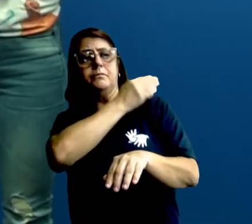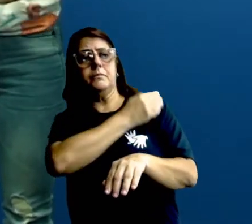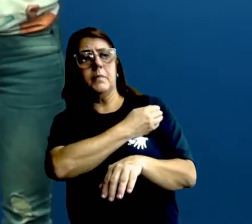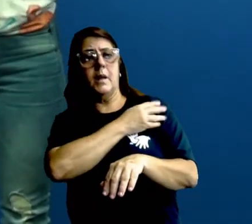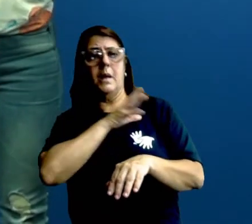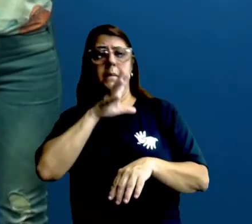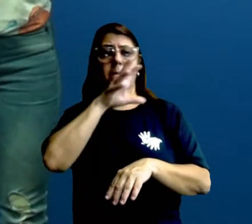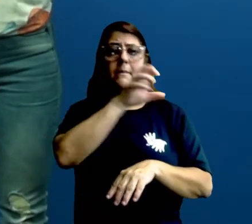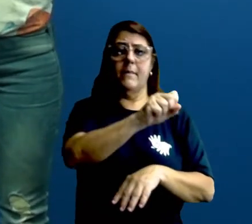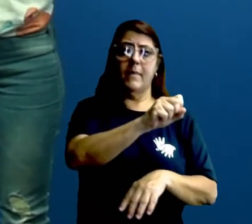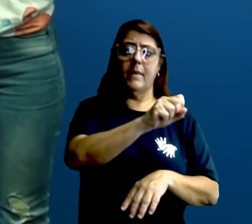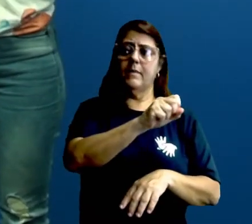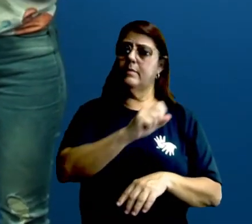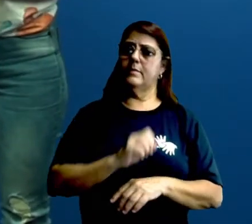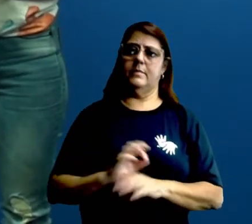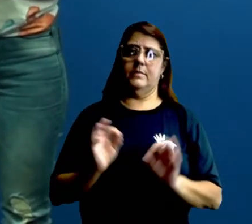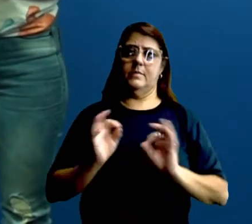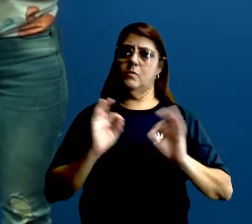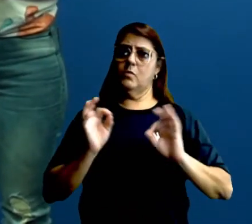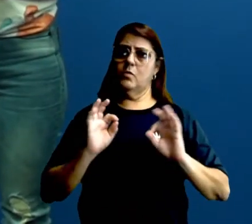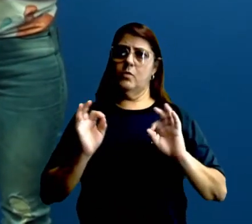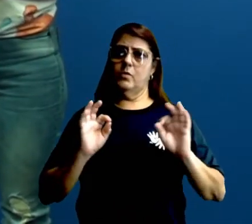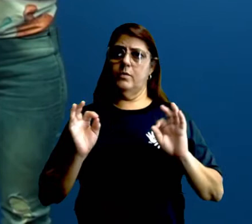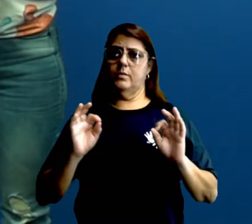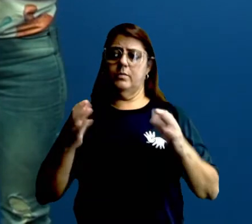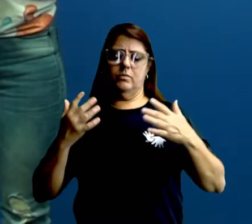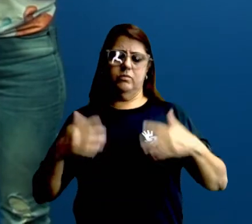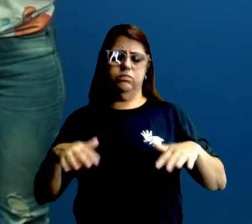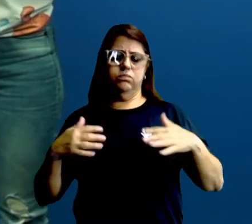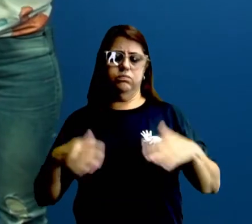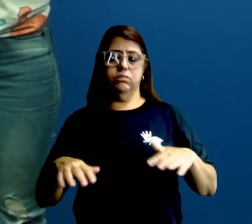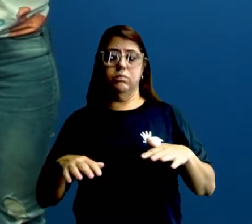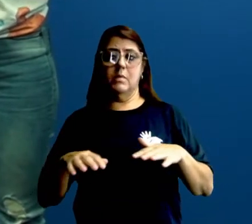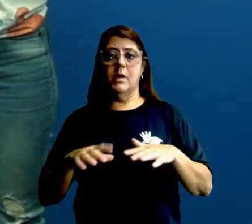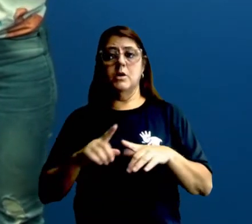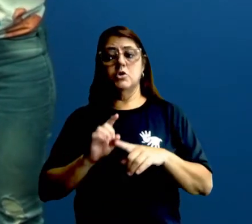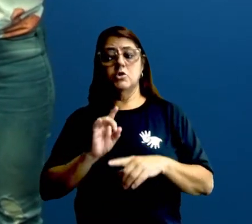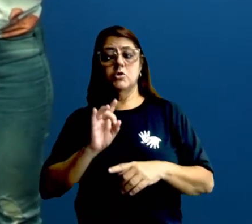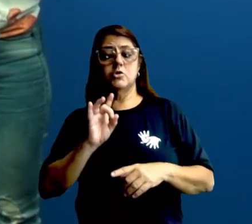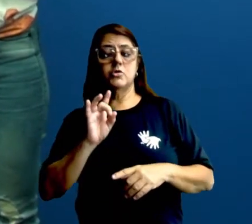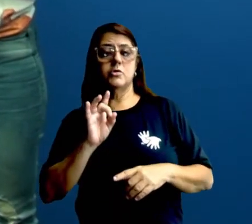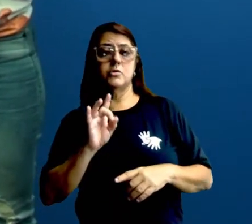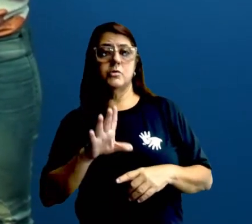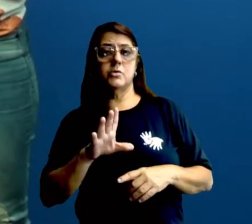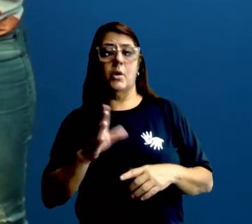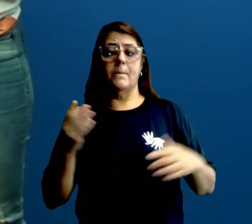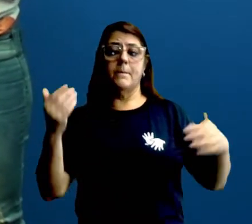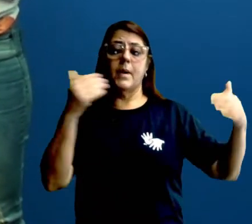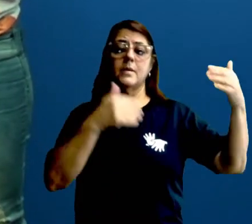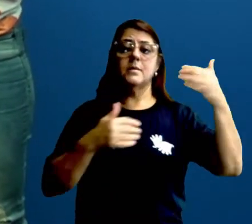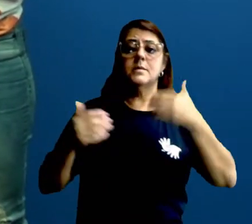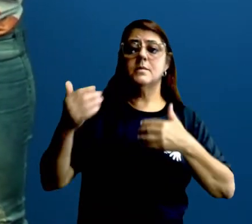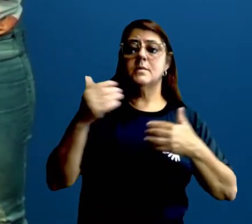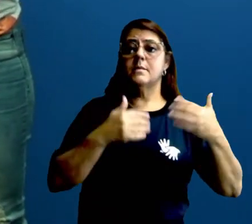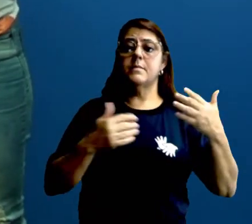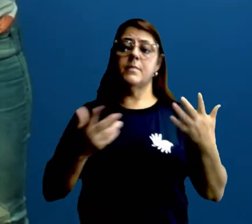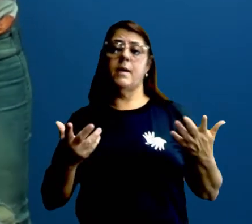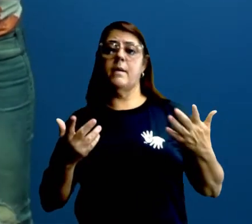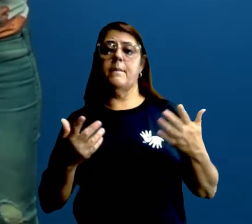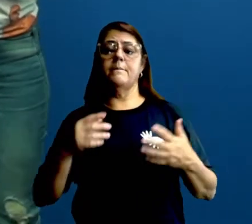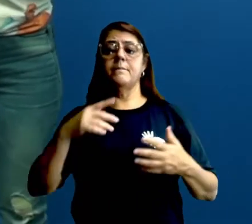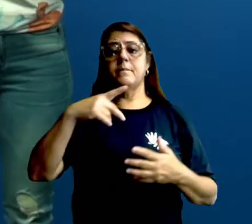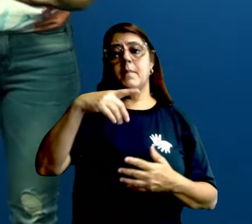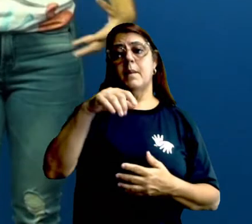Taboquinhas e pegá-lo? Não. Isso é o que a gente chama de